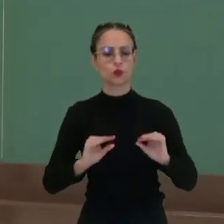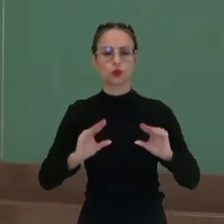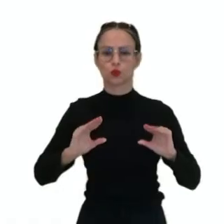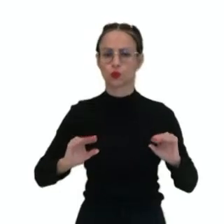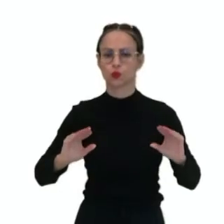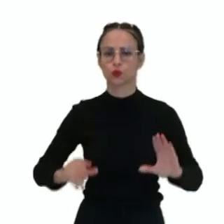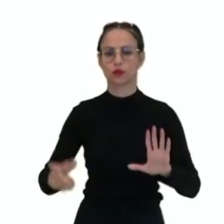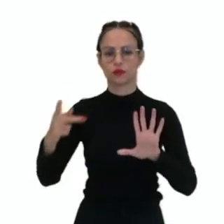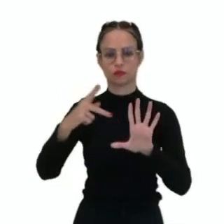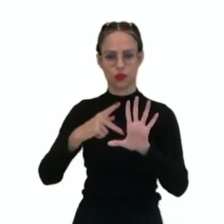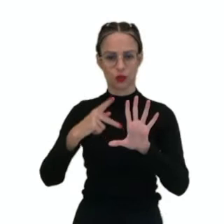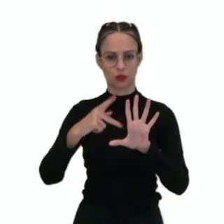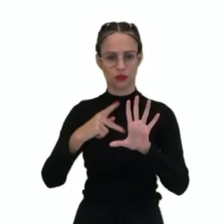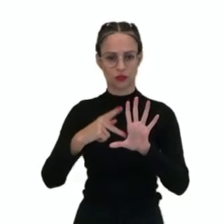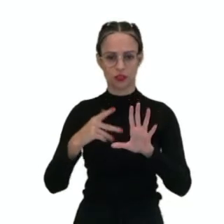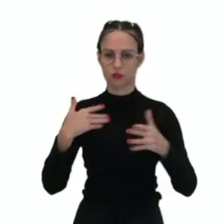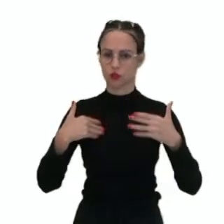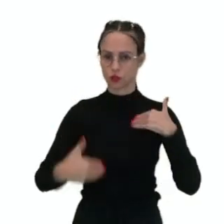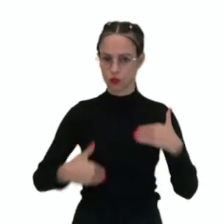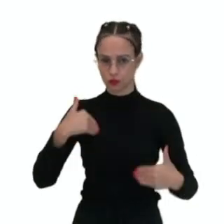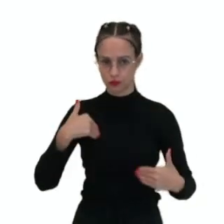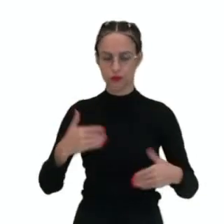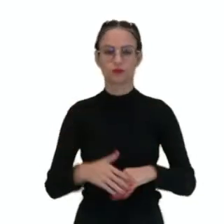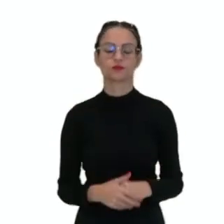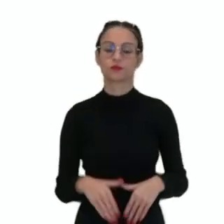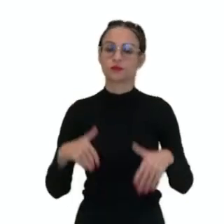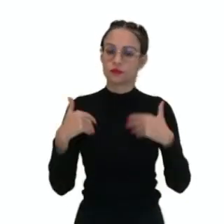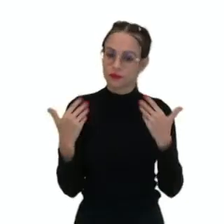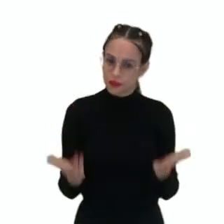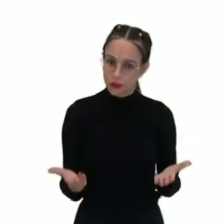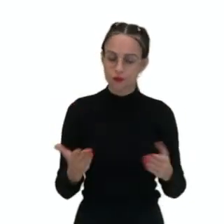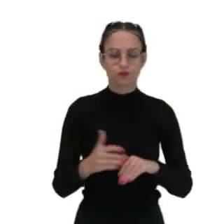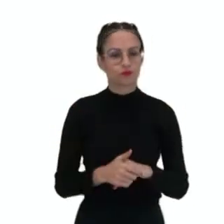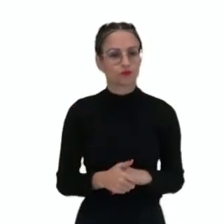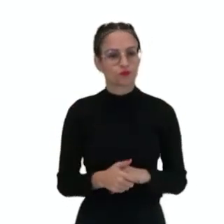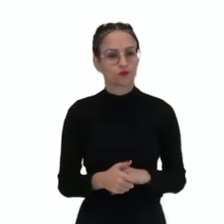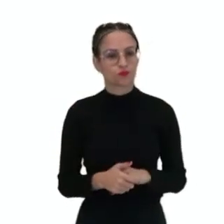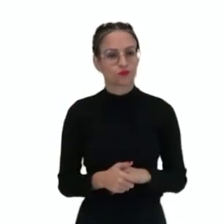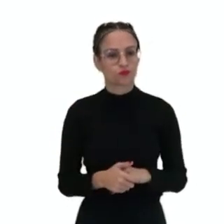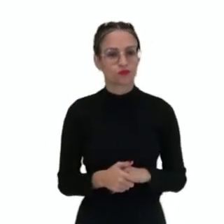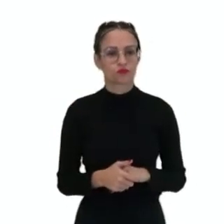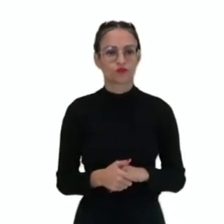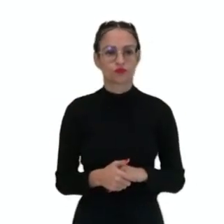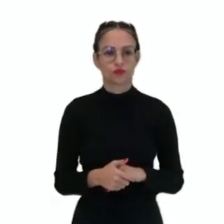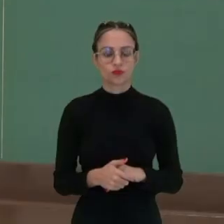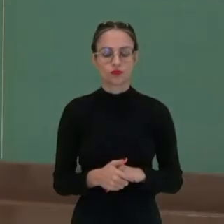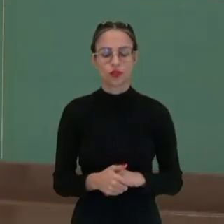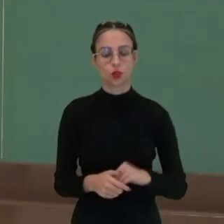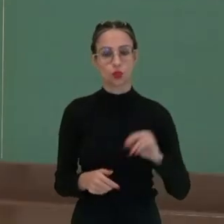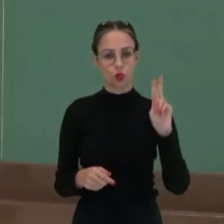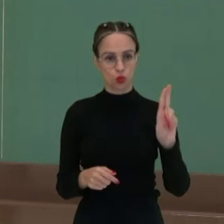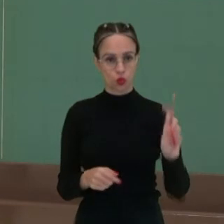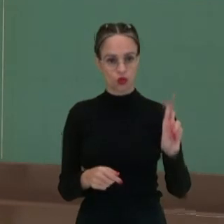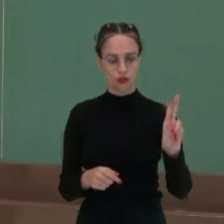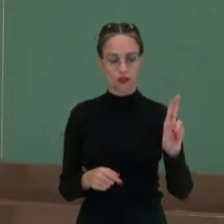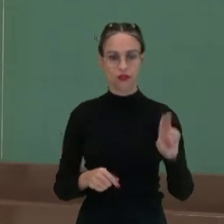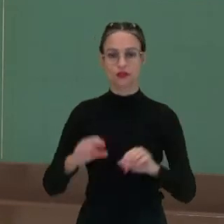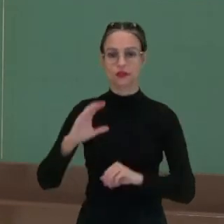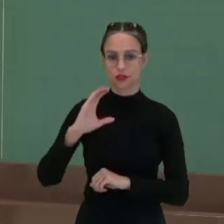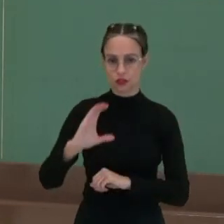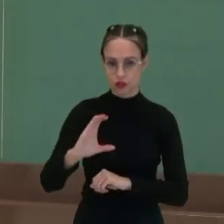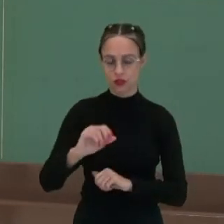de proteínas do organismo. Então, nós teremos uracila,